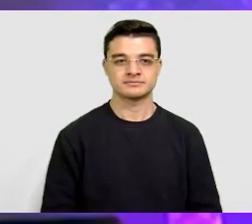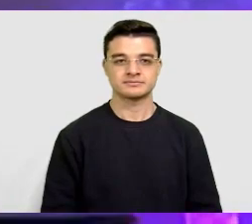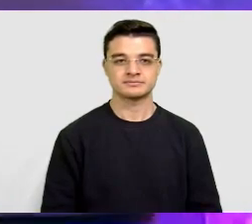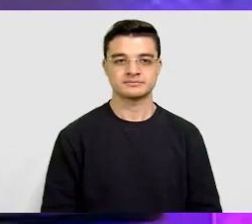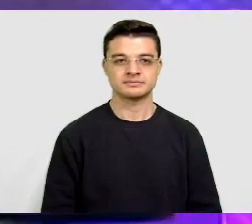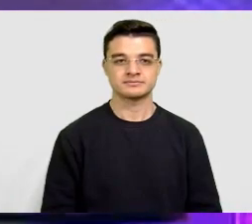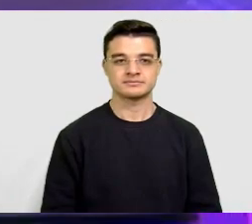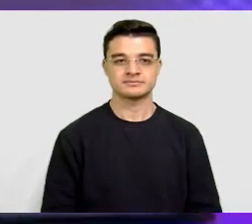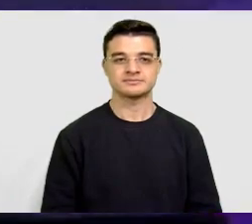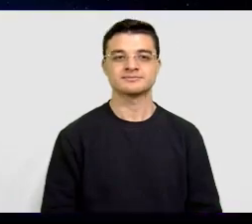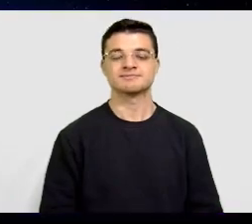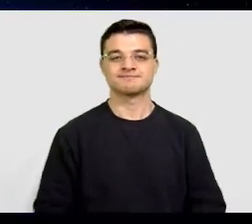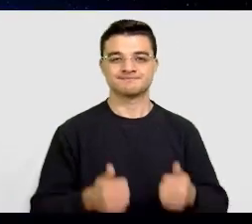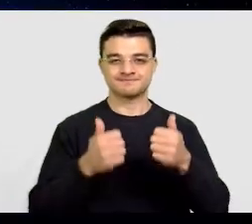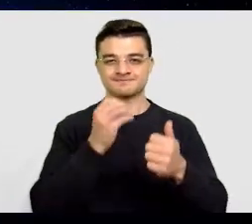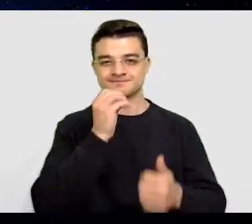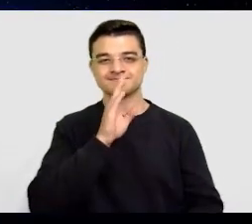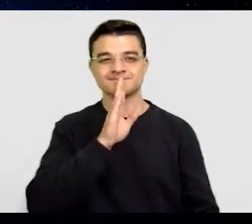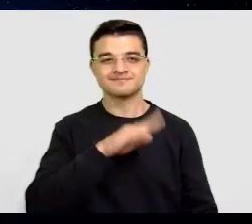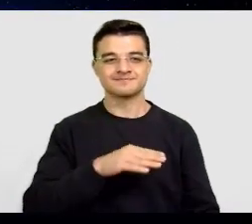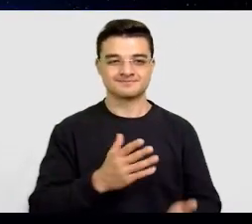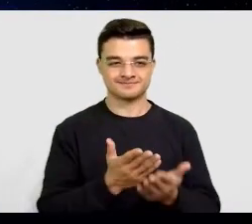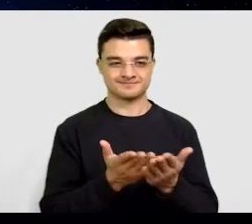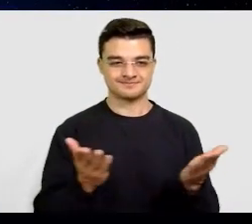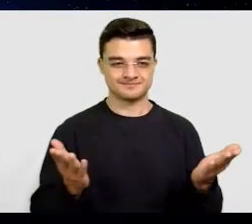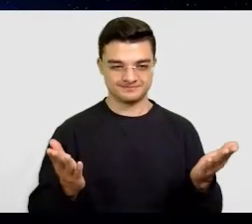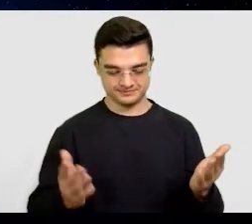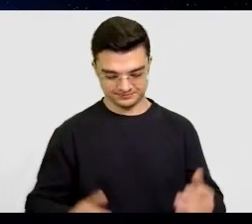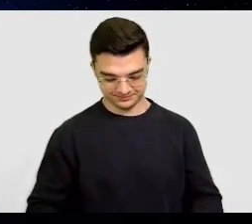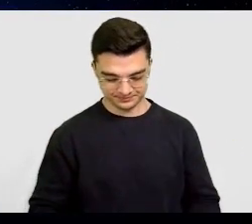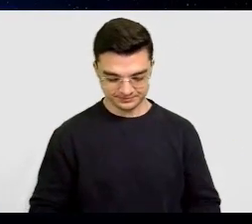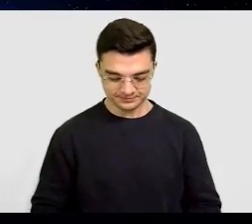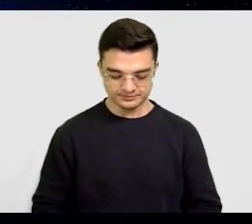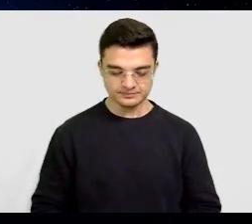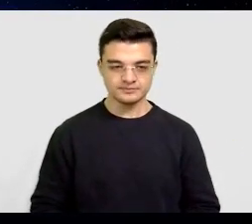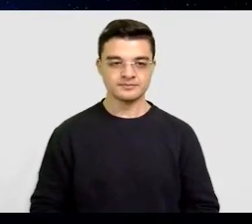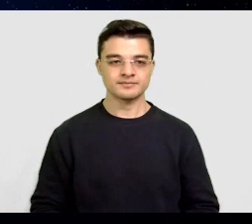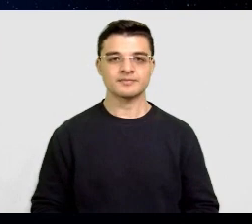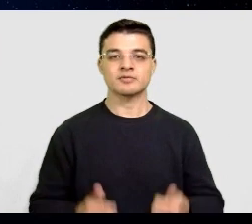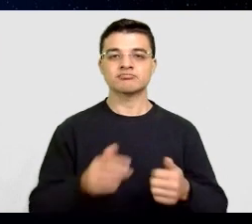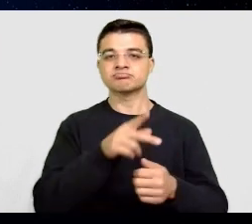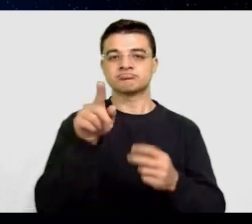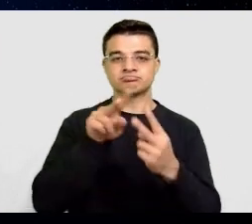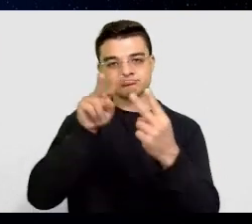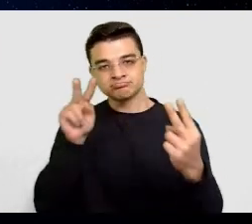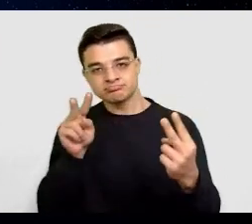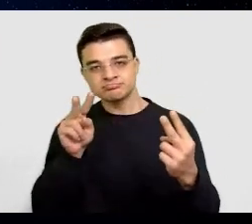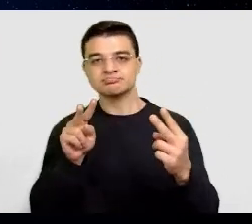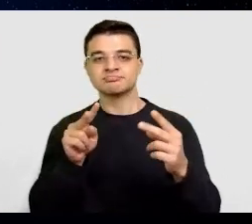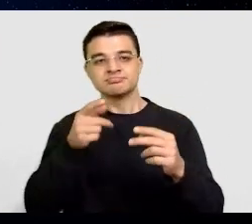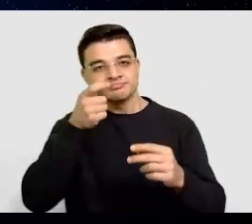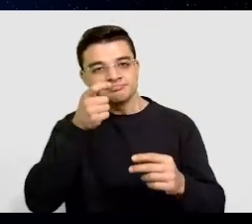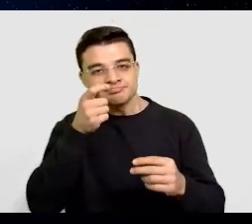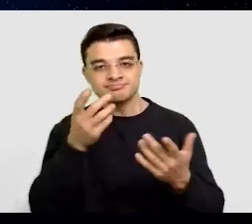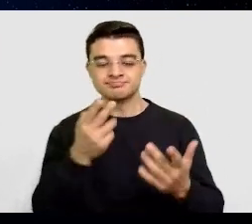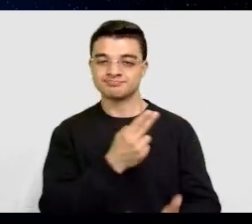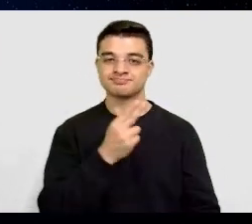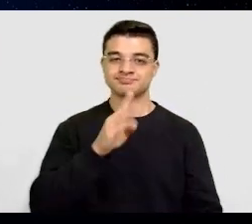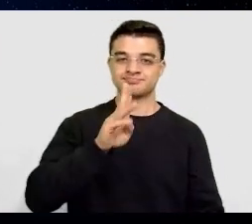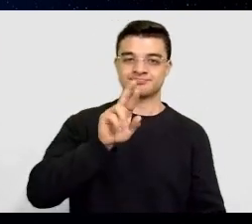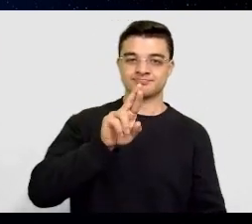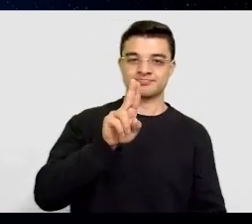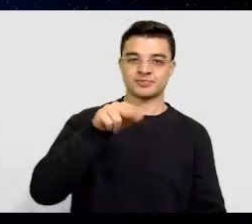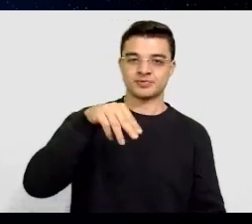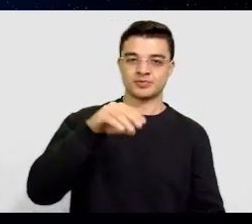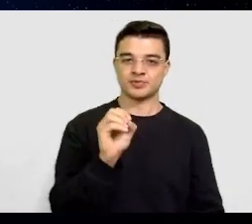Bom, boa tarde, pessoal. Boa tarde a todos que estão aqui presentes, pessoal que está acompanhando online. Eu me chamo Bruno Cortes, sou um homem